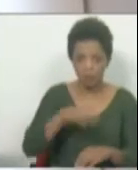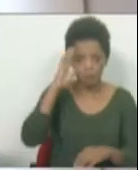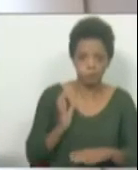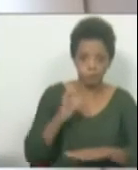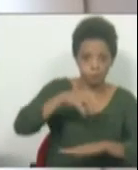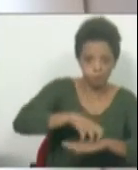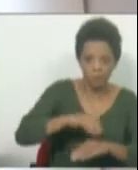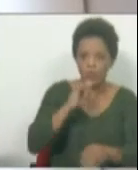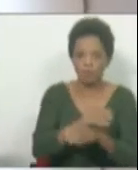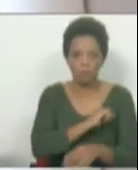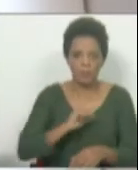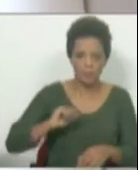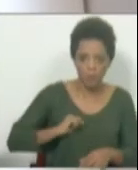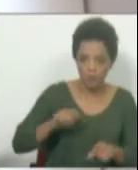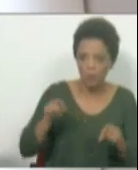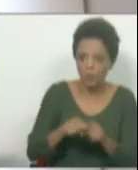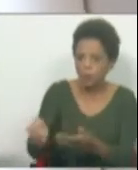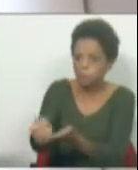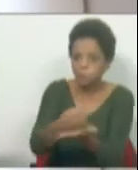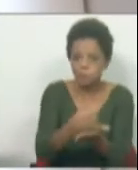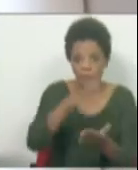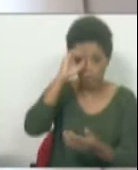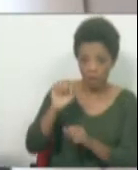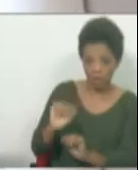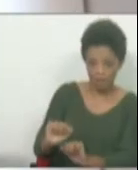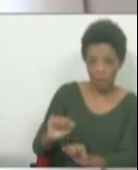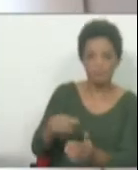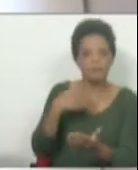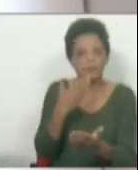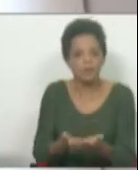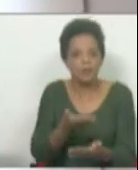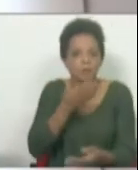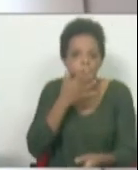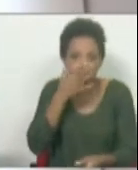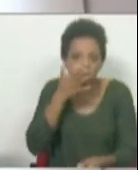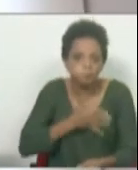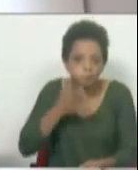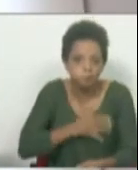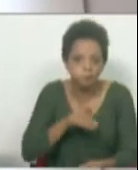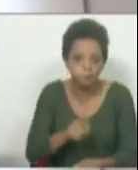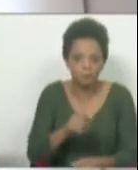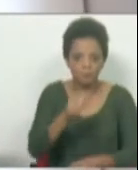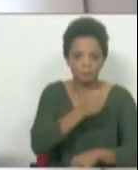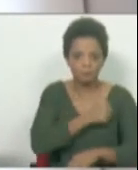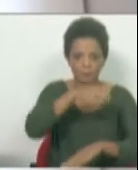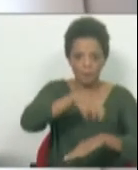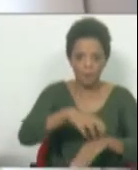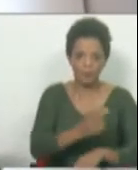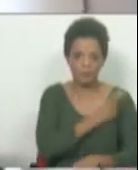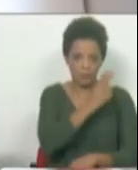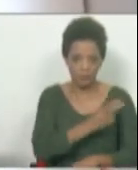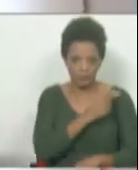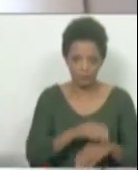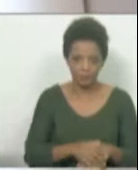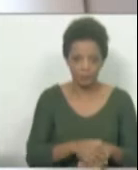e outro património praticamente esvaziado do Estado, que pode servir, pelo menos temporariamente, para residências universitárias.